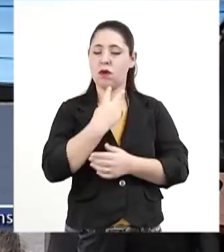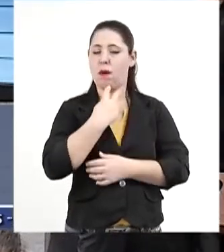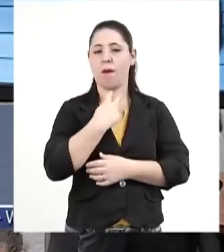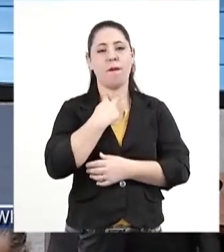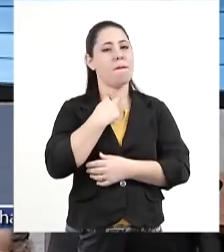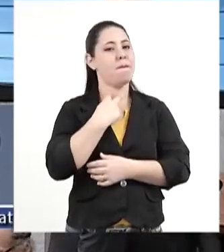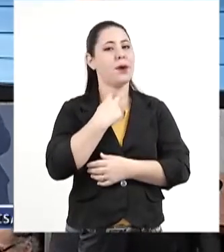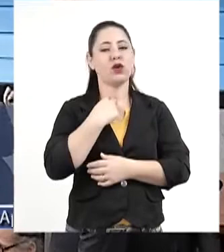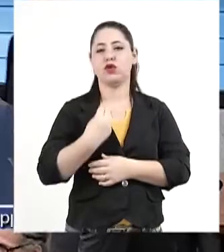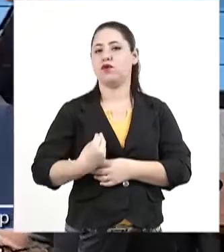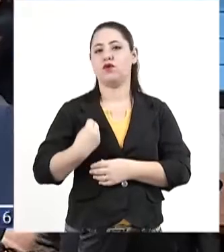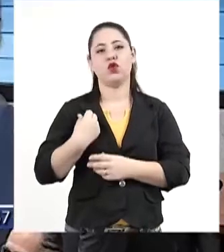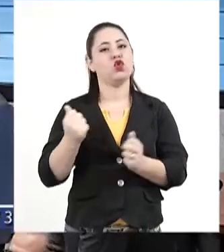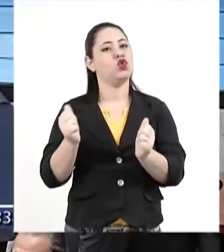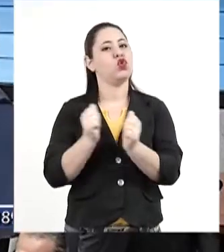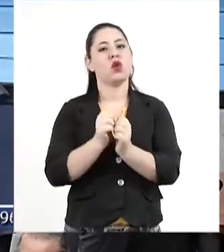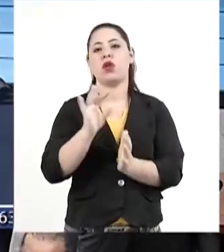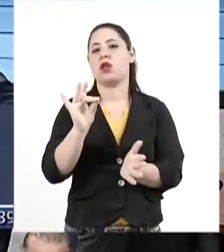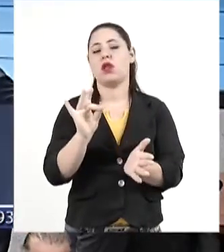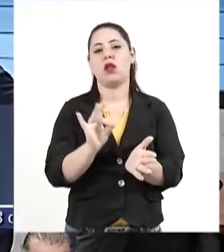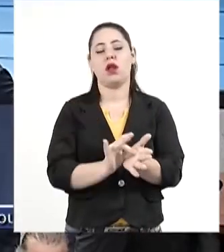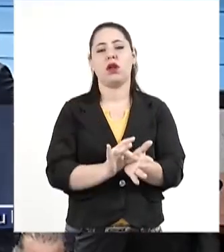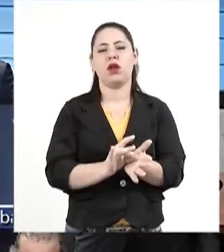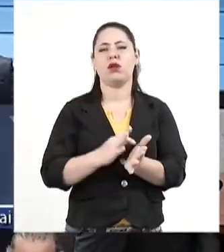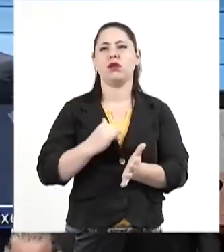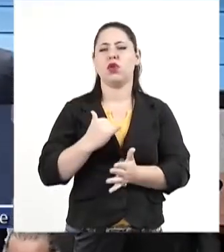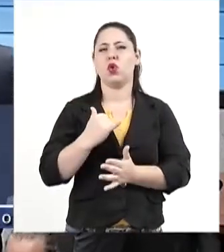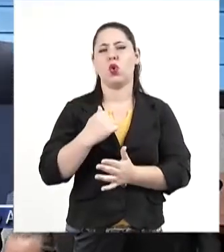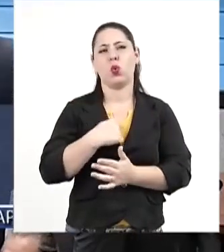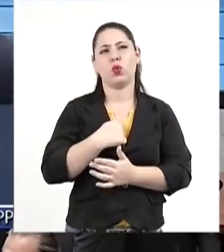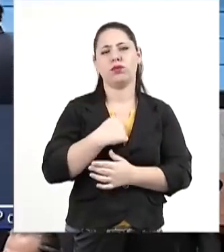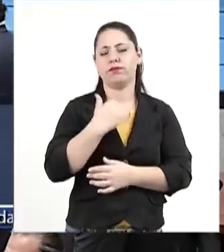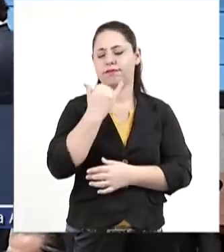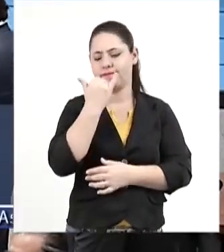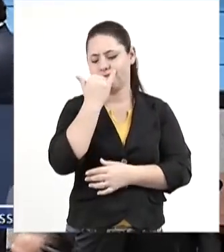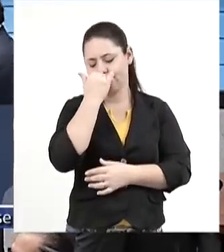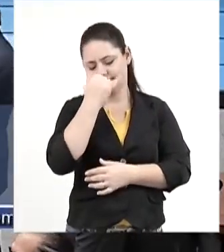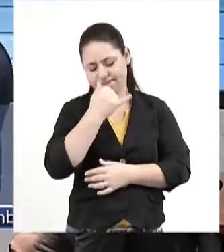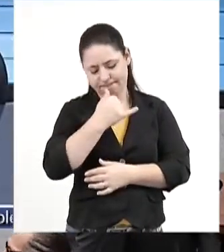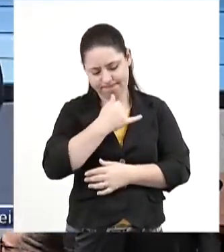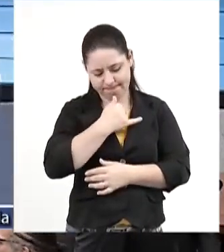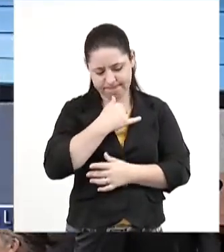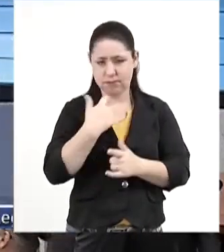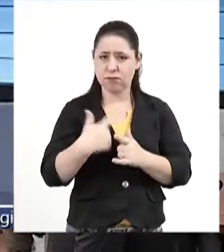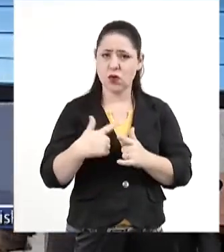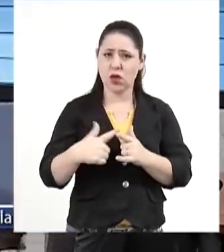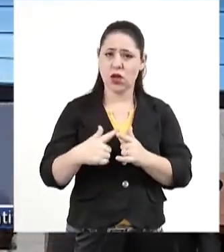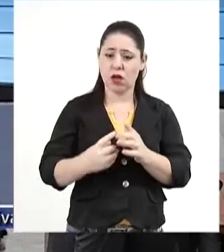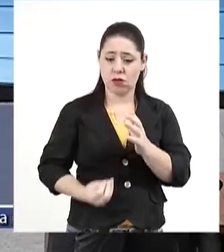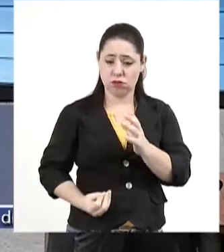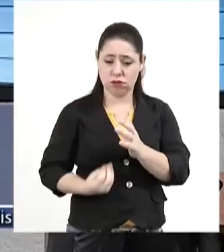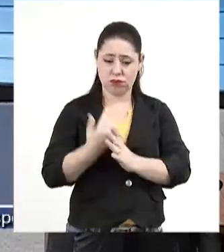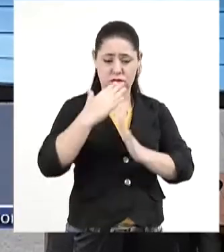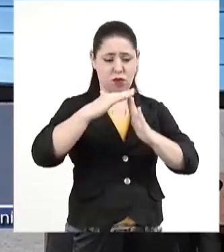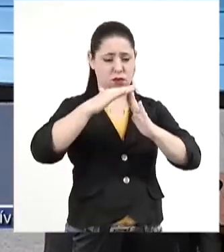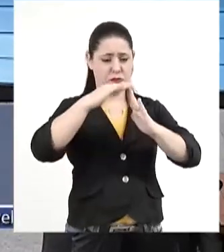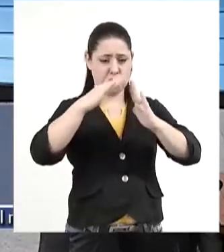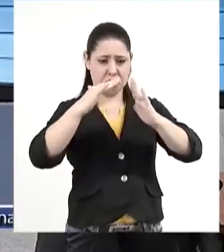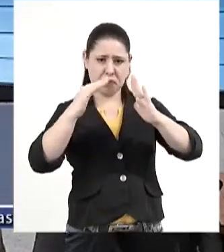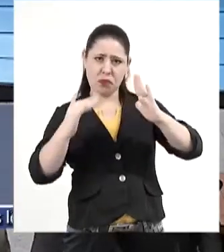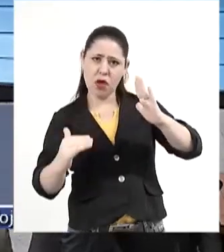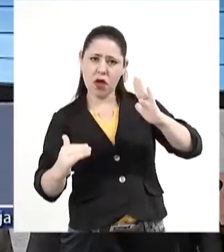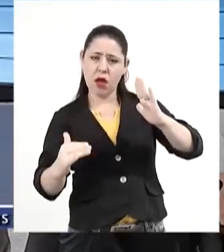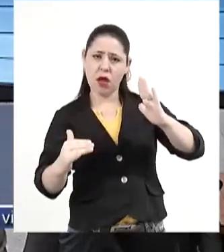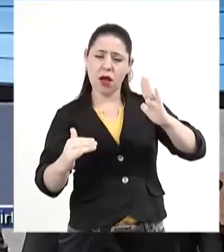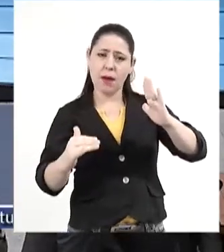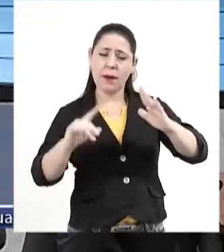mais conviver com essa realidade. Eu fico, assim, muito triste, porque desde que foi inaugurada essa Casa da Mulher Brasileira